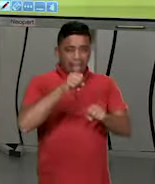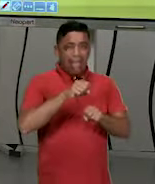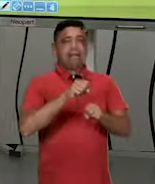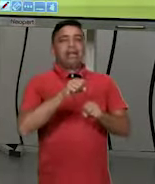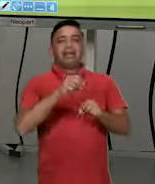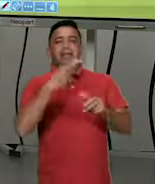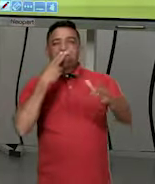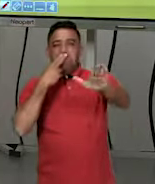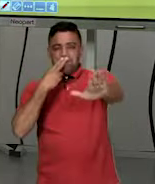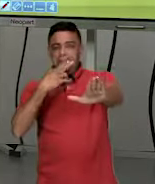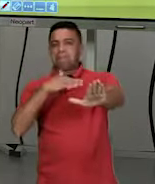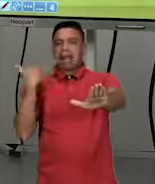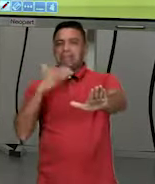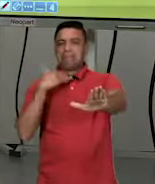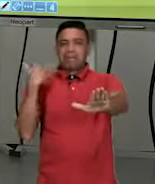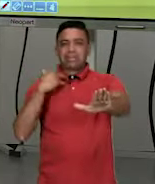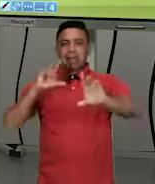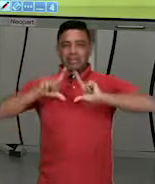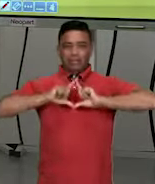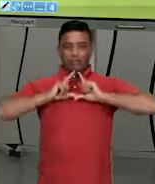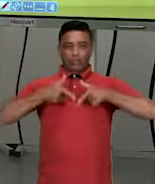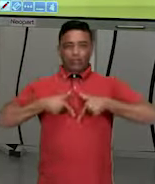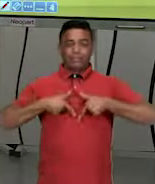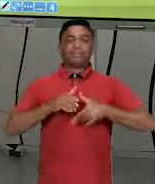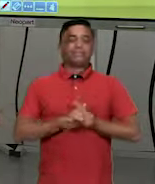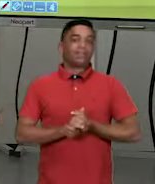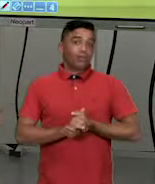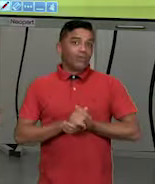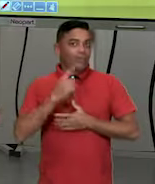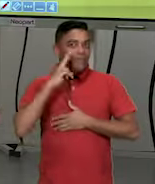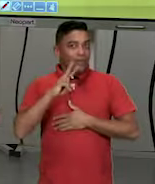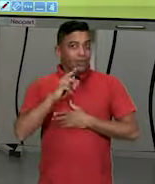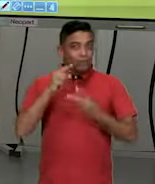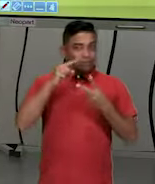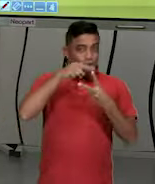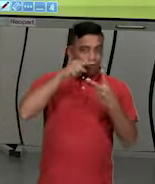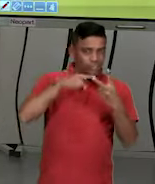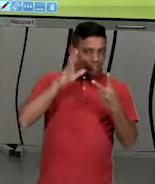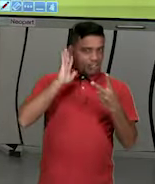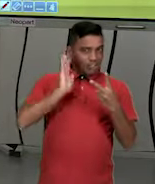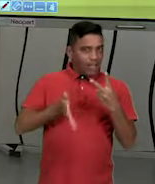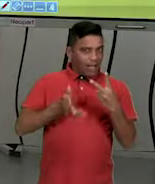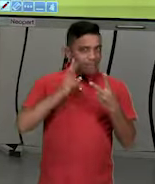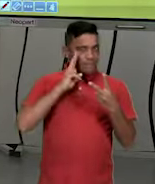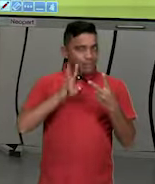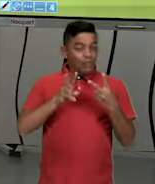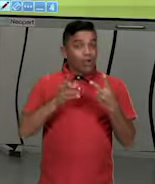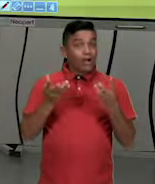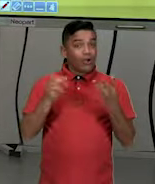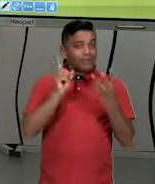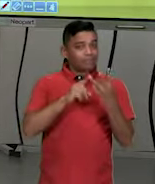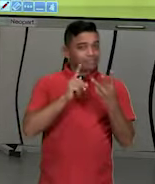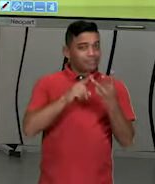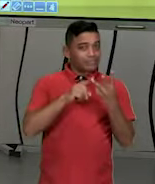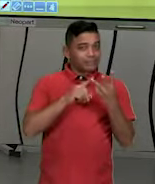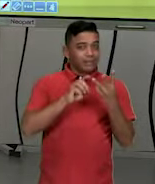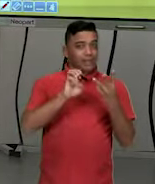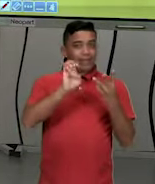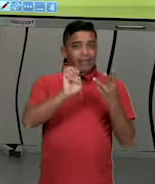Vimos, então, a modalização, vimos a exemplificação e nós temos também a